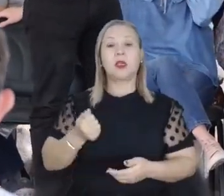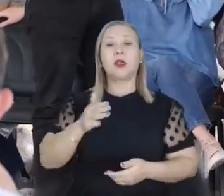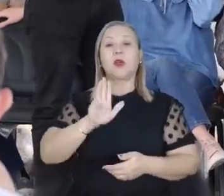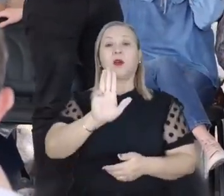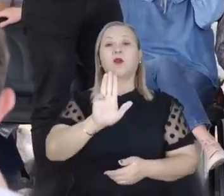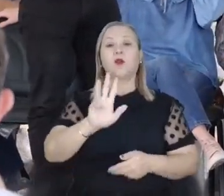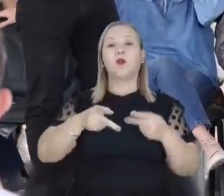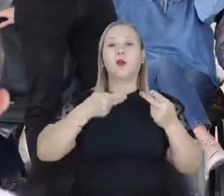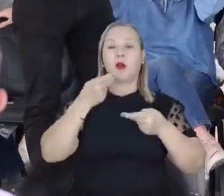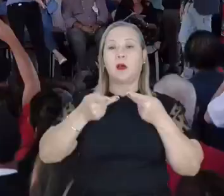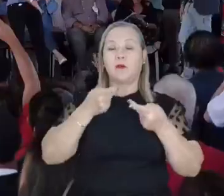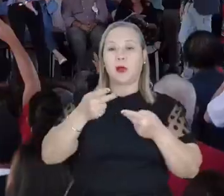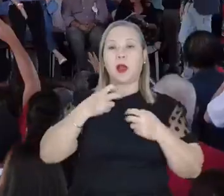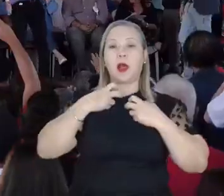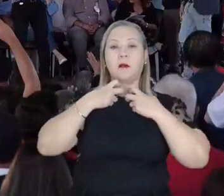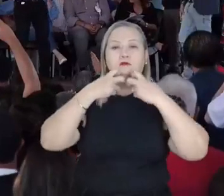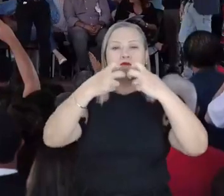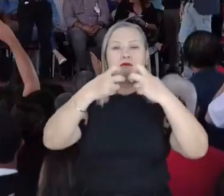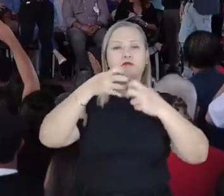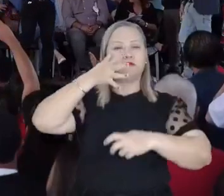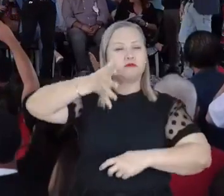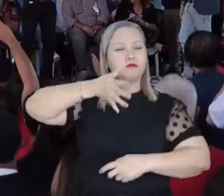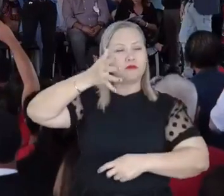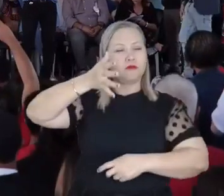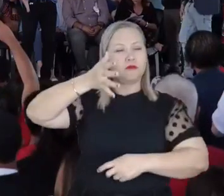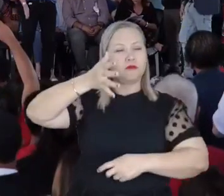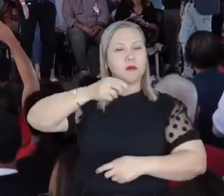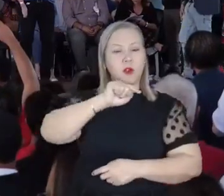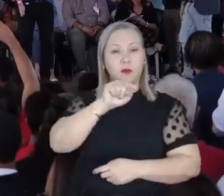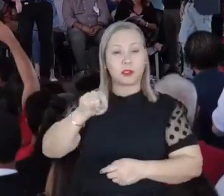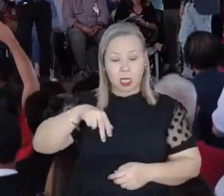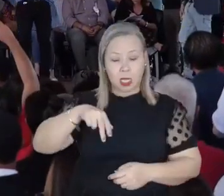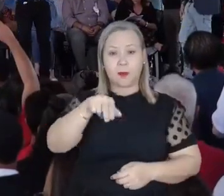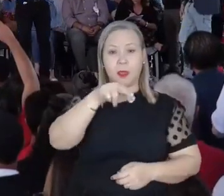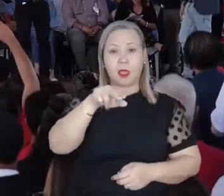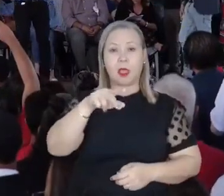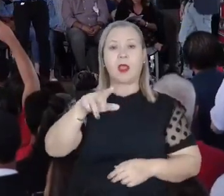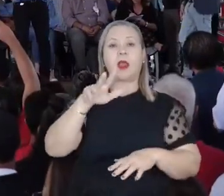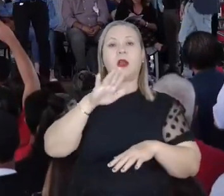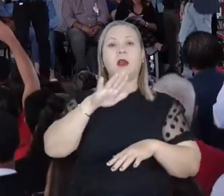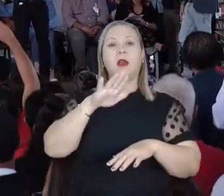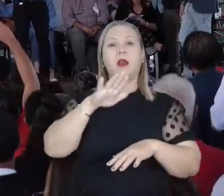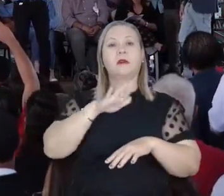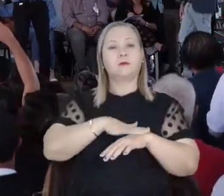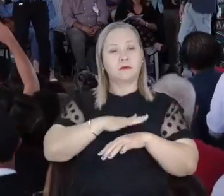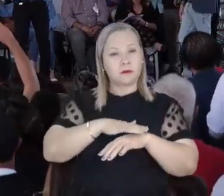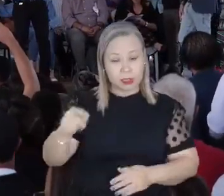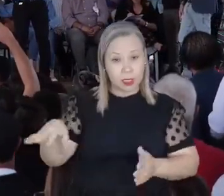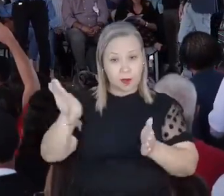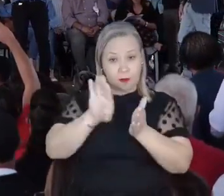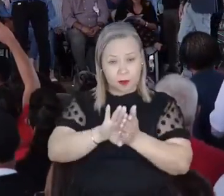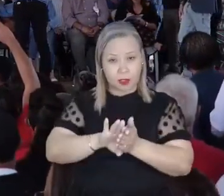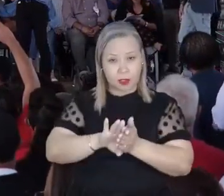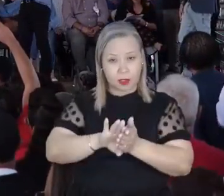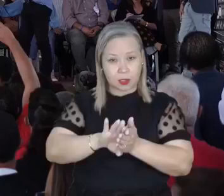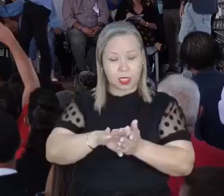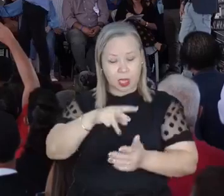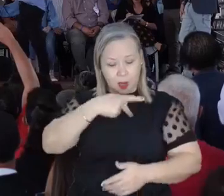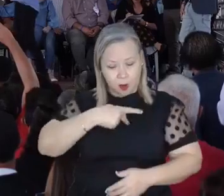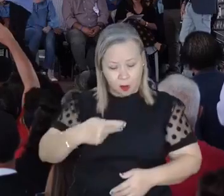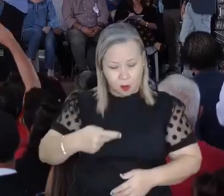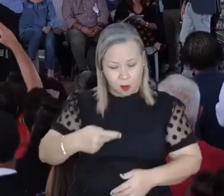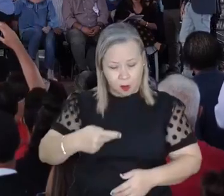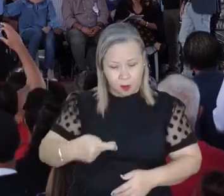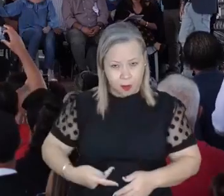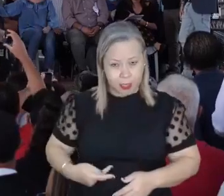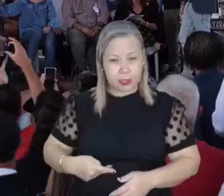vocês, vai caminhar pelo pé de vocês e vai chegar à presidente da República com o afeto que vocês sempre tiveram. Bravo. Com o